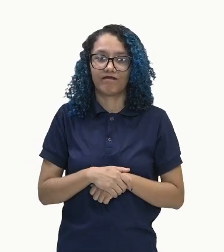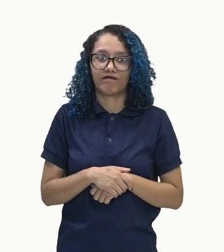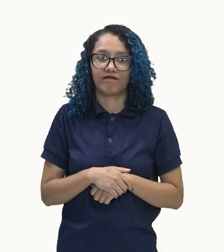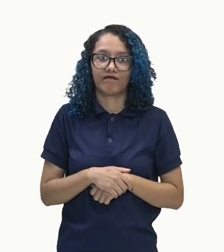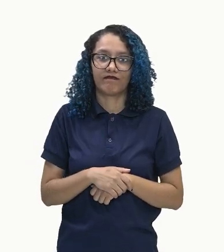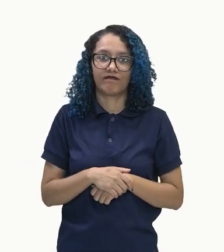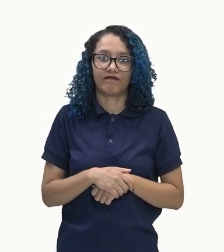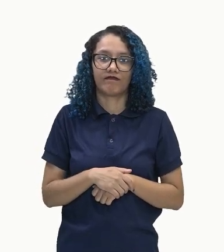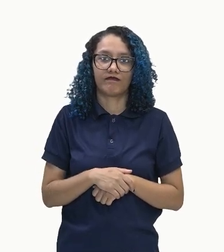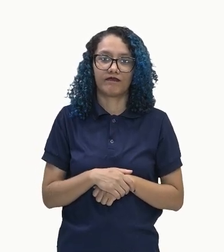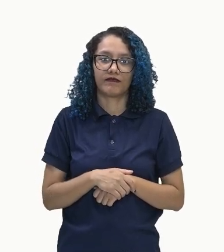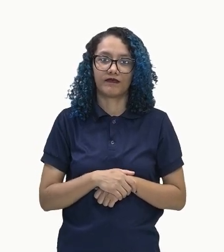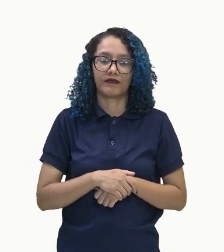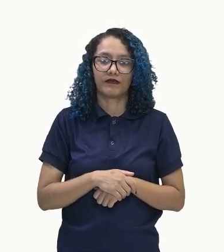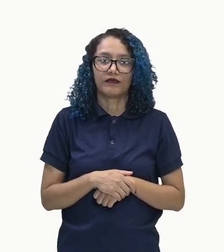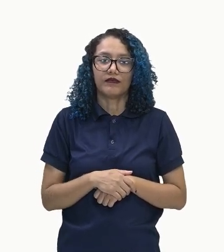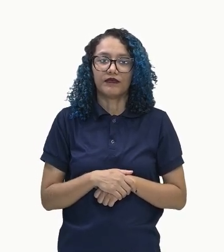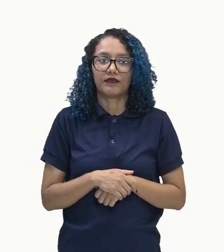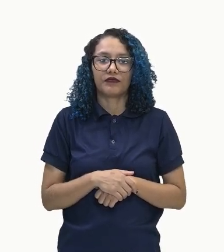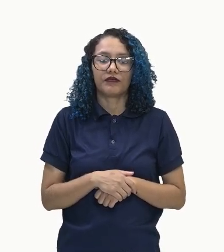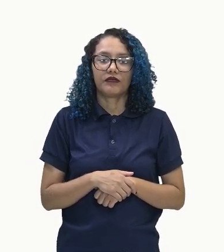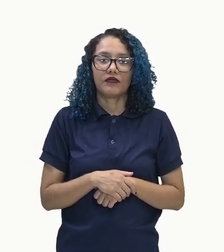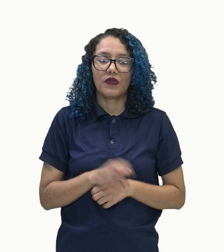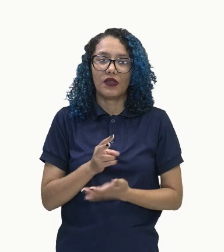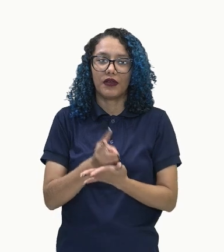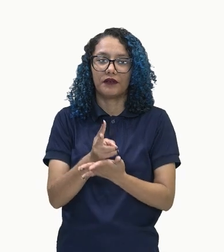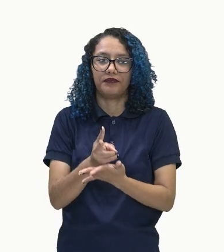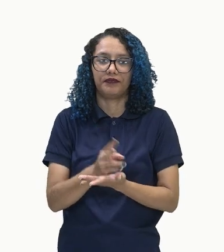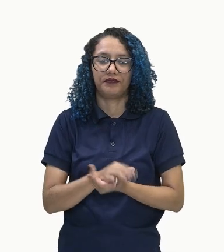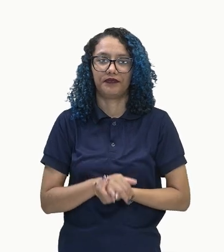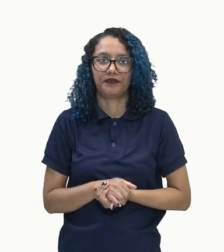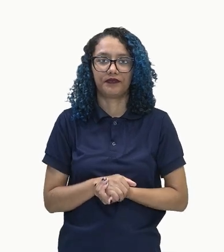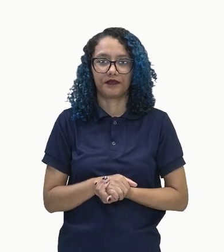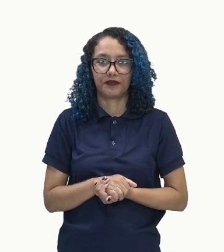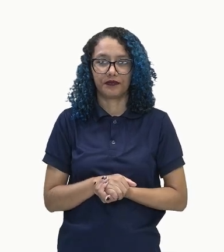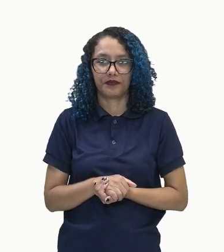aqui. Vamos avançar aqui.